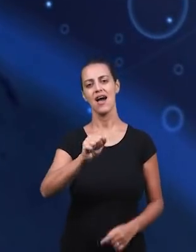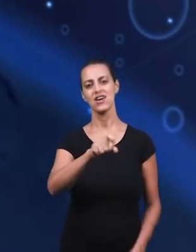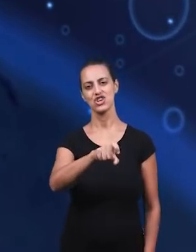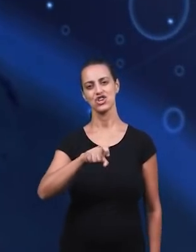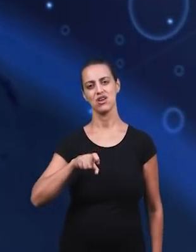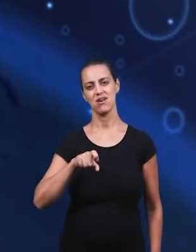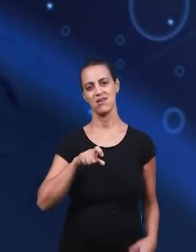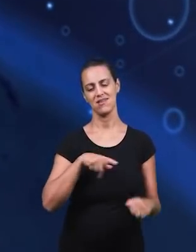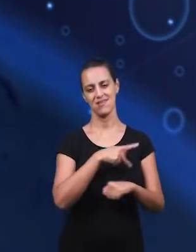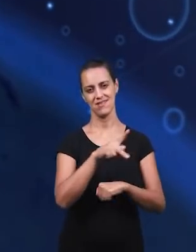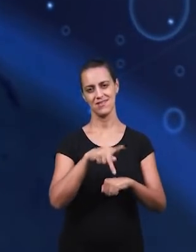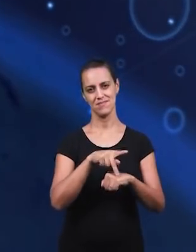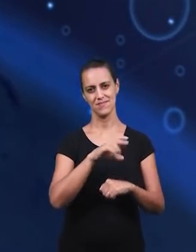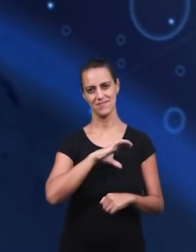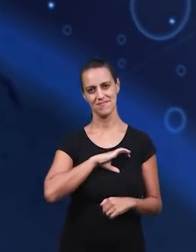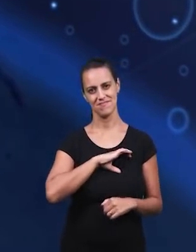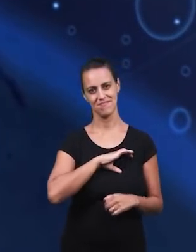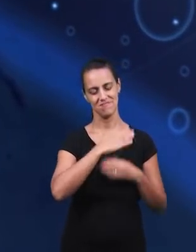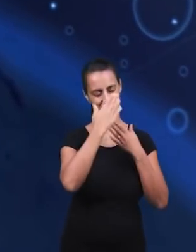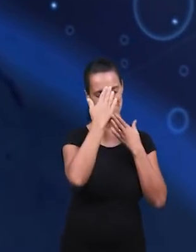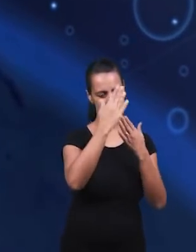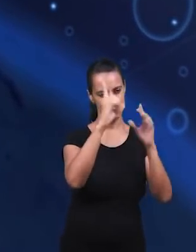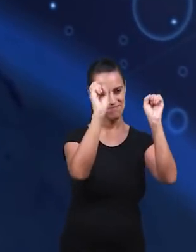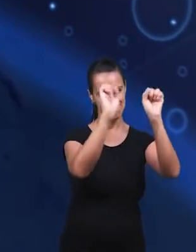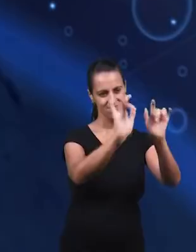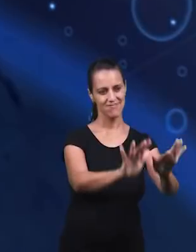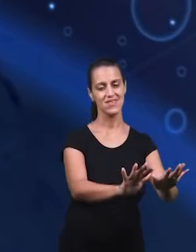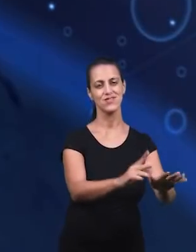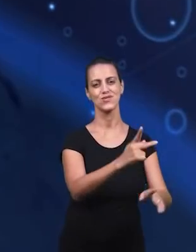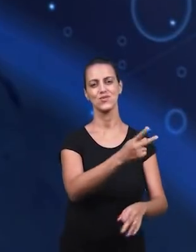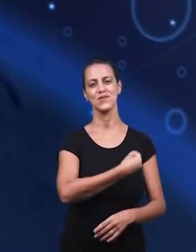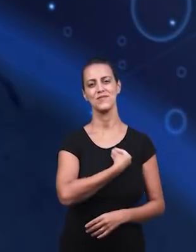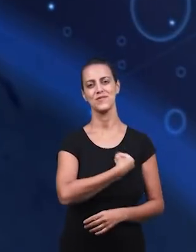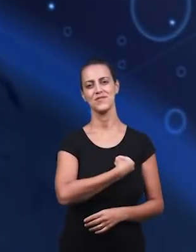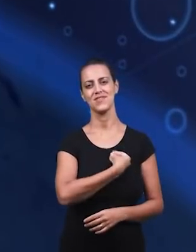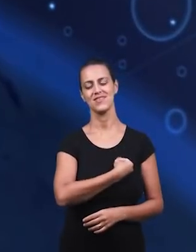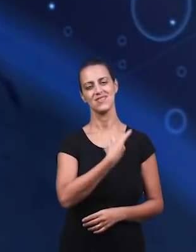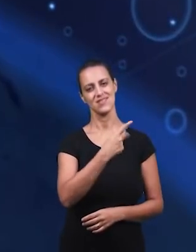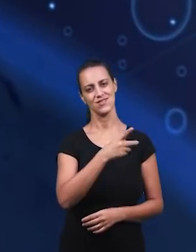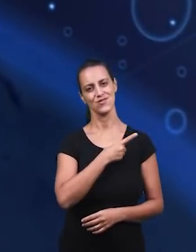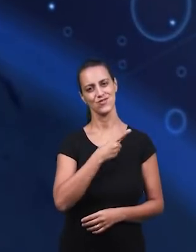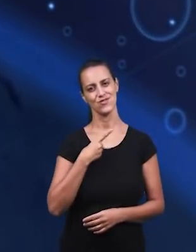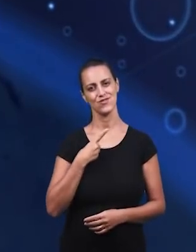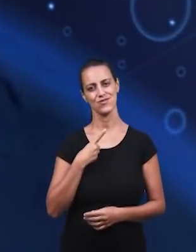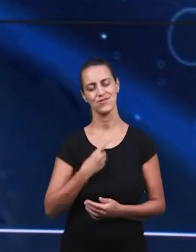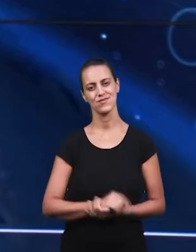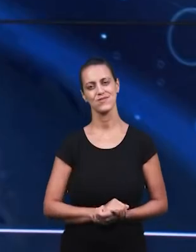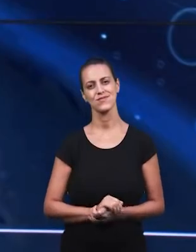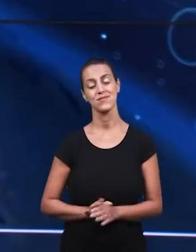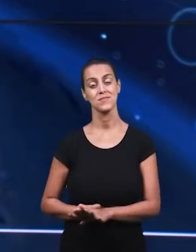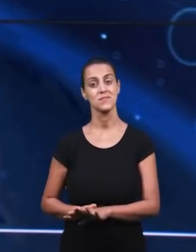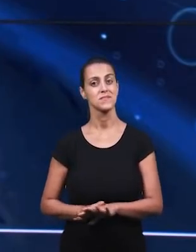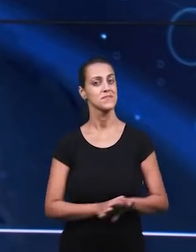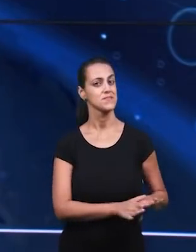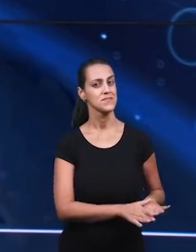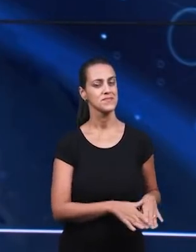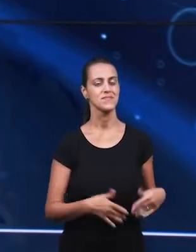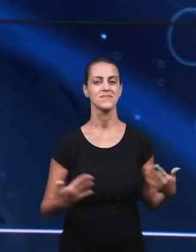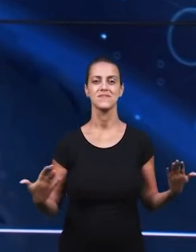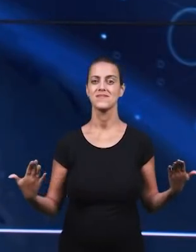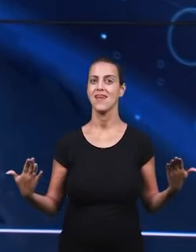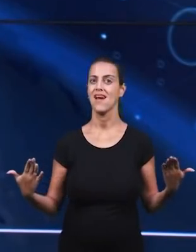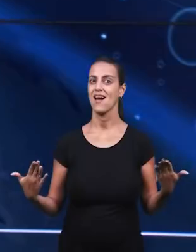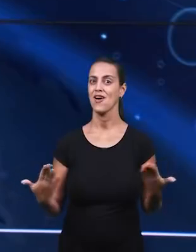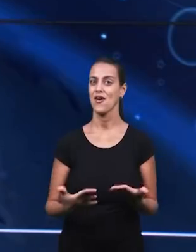no Canadá. Muito obrigado, meu irmão, que Deus abençoe grandemente a sua vida e o seu diaconato. Nós queremos passar agora